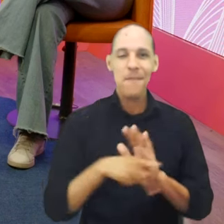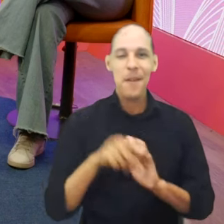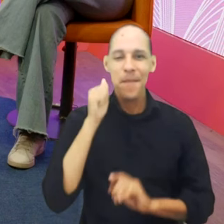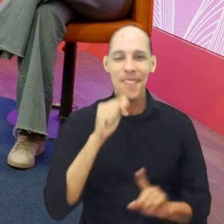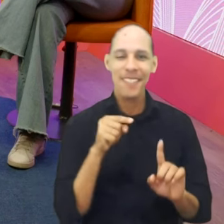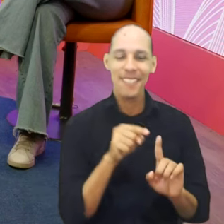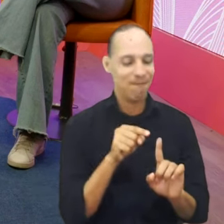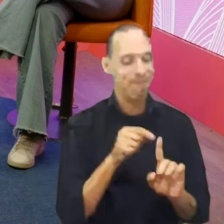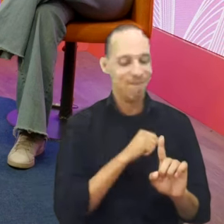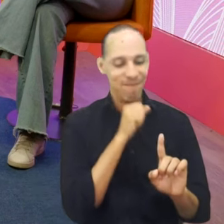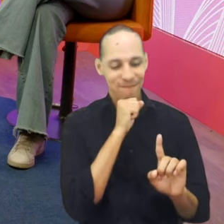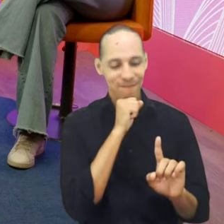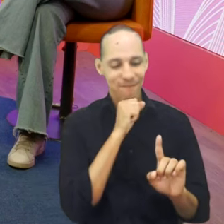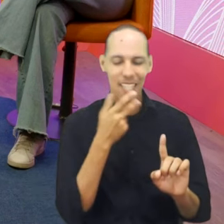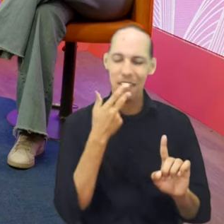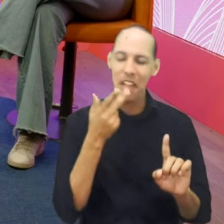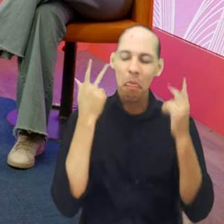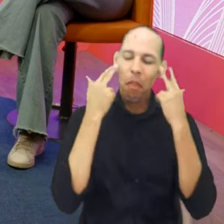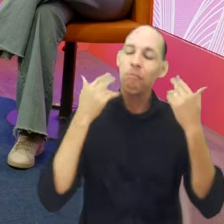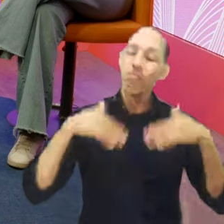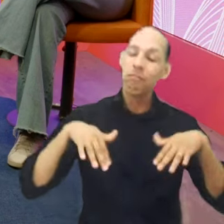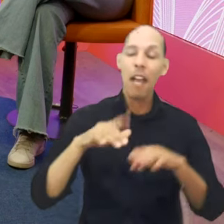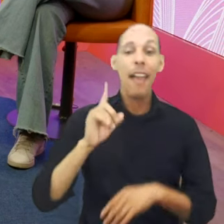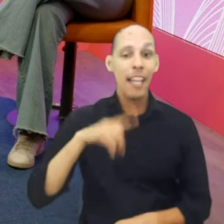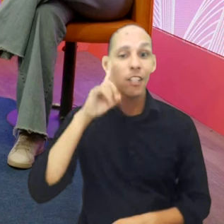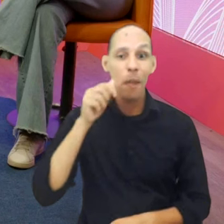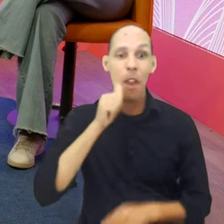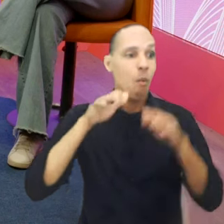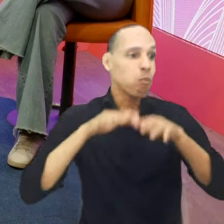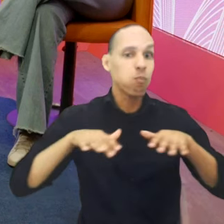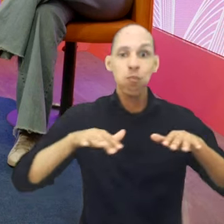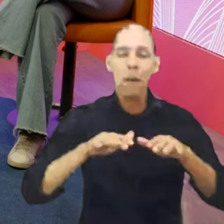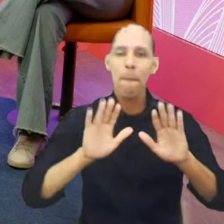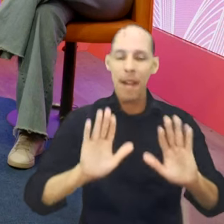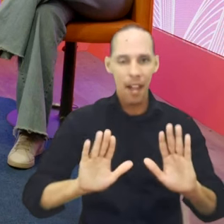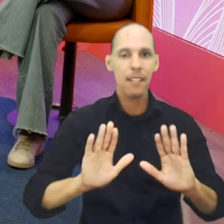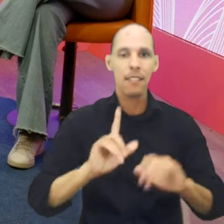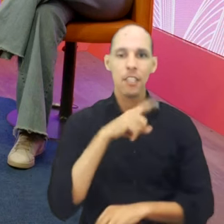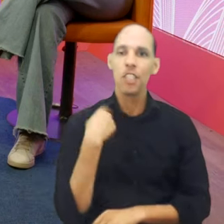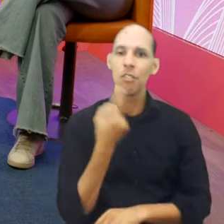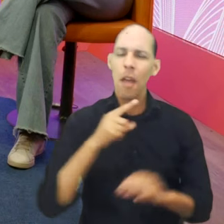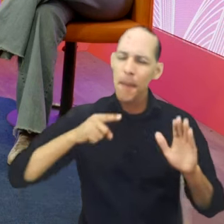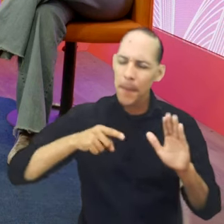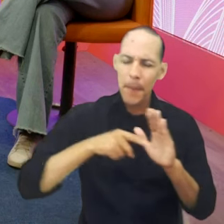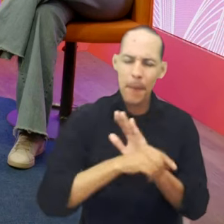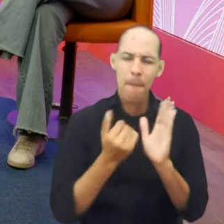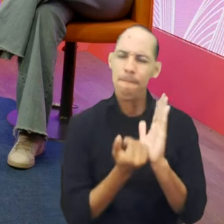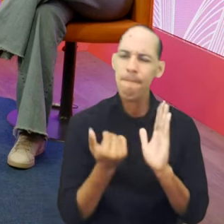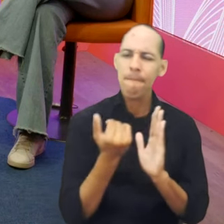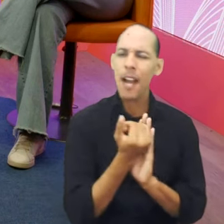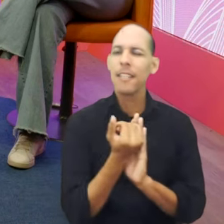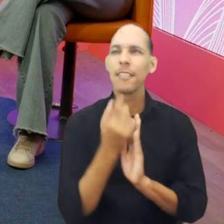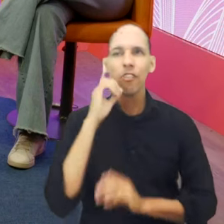né? A gente falar de forma genérica é o dia de todas as mulheres. Mas quando a gente aprofunda um pouco